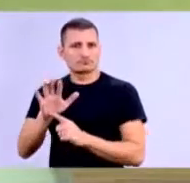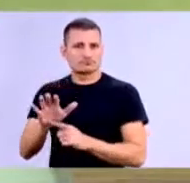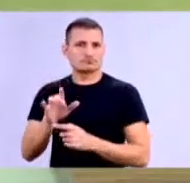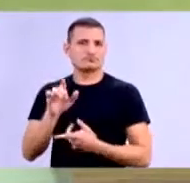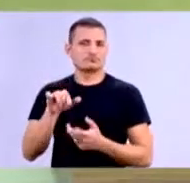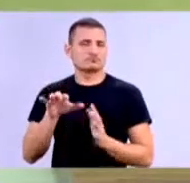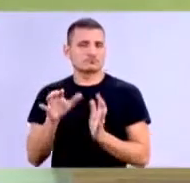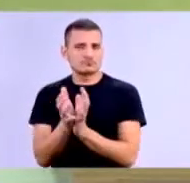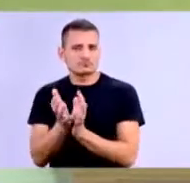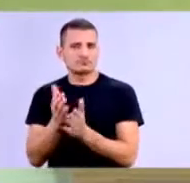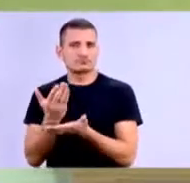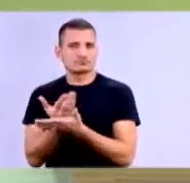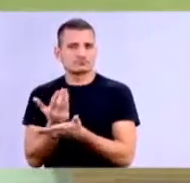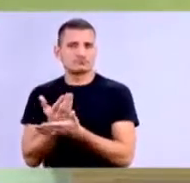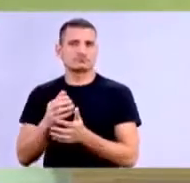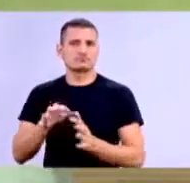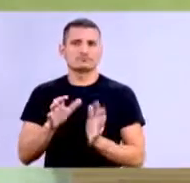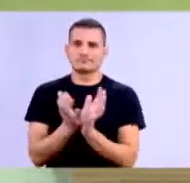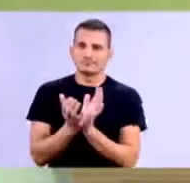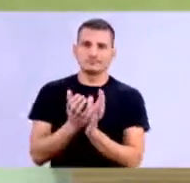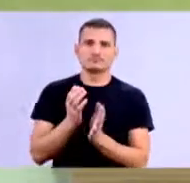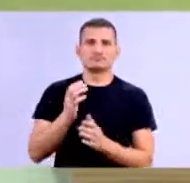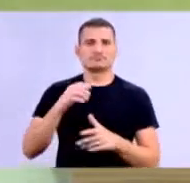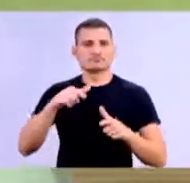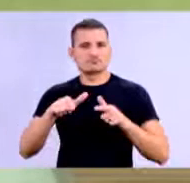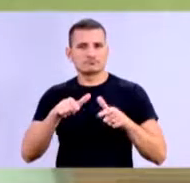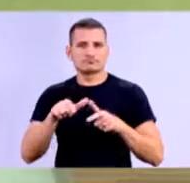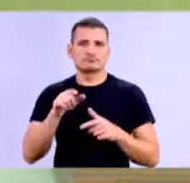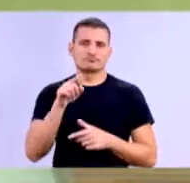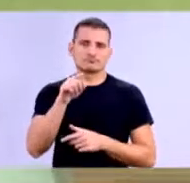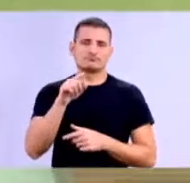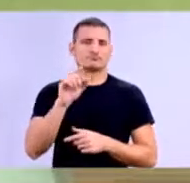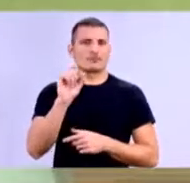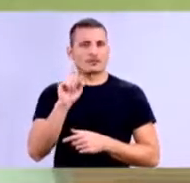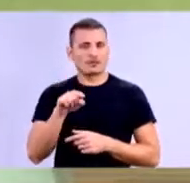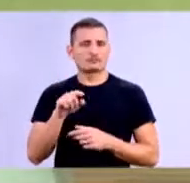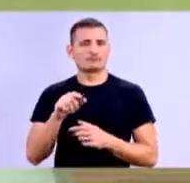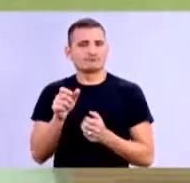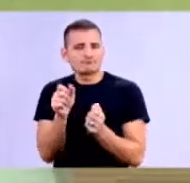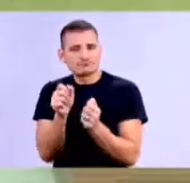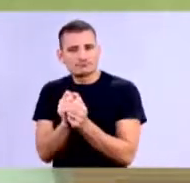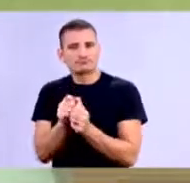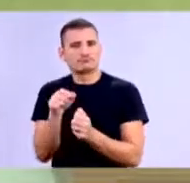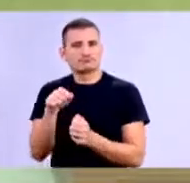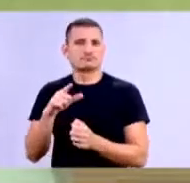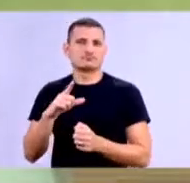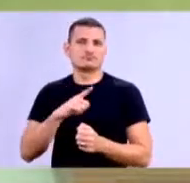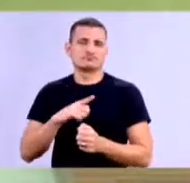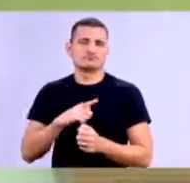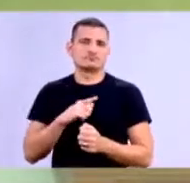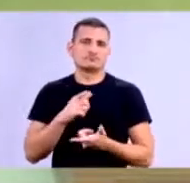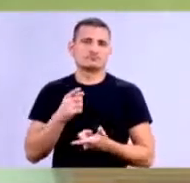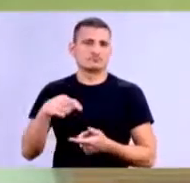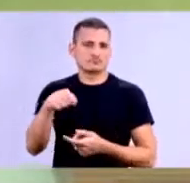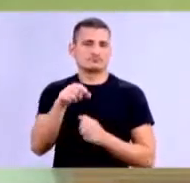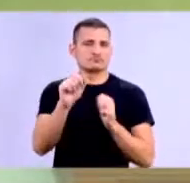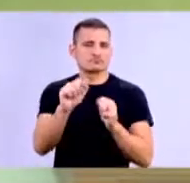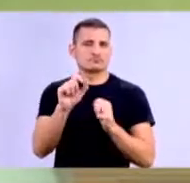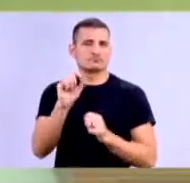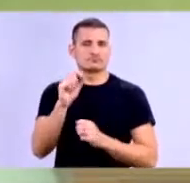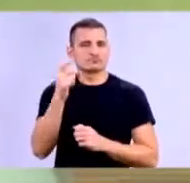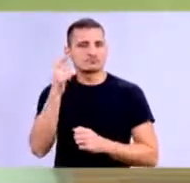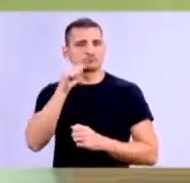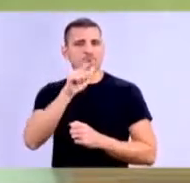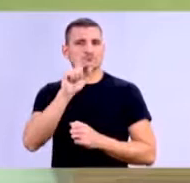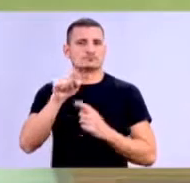de estudo, uma equipe de trabalho, você já está operando juntamente com ele para que vocês possam alcançar o